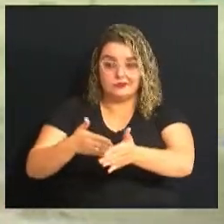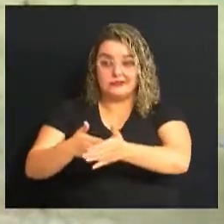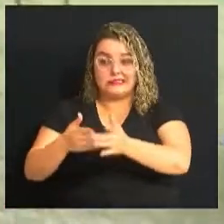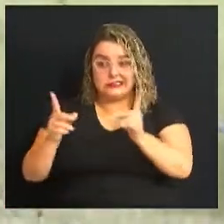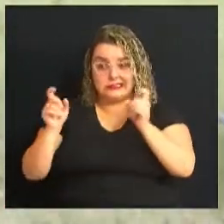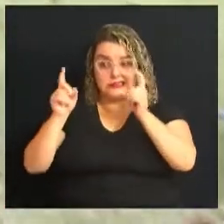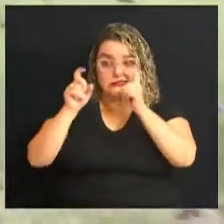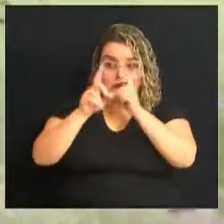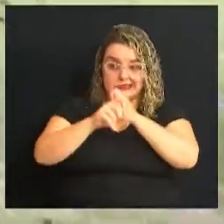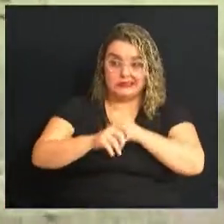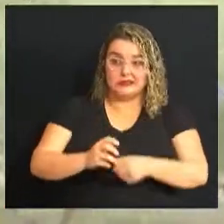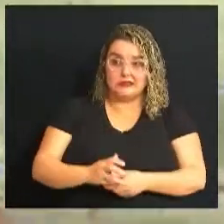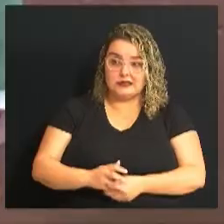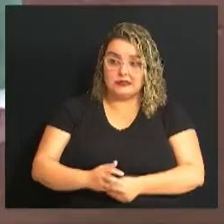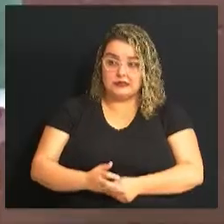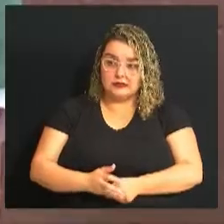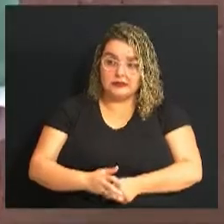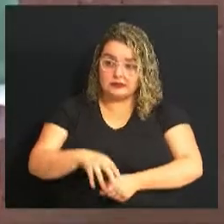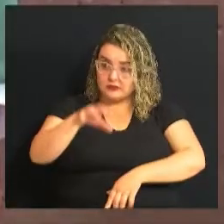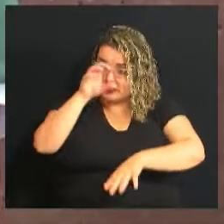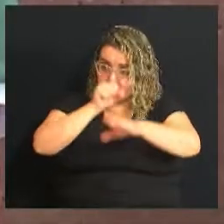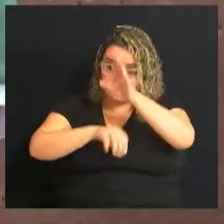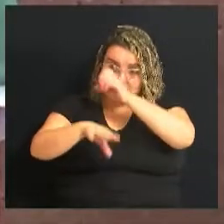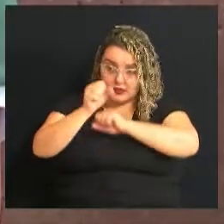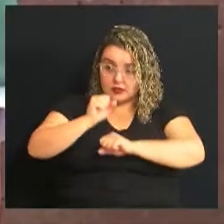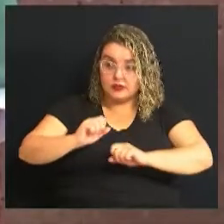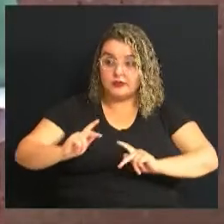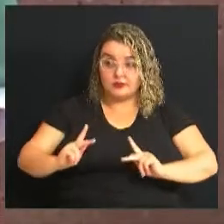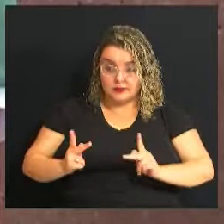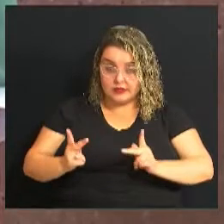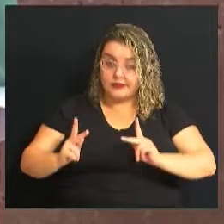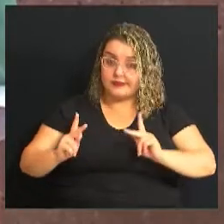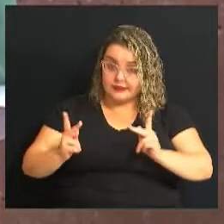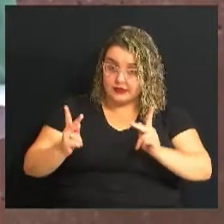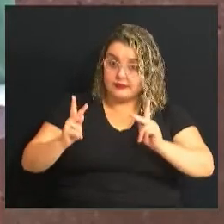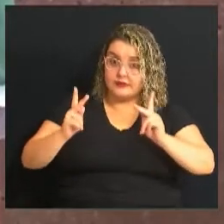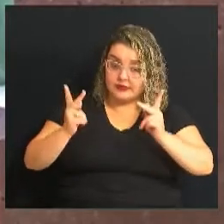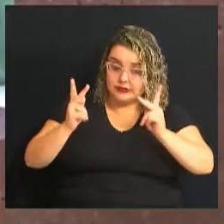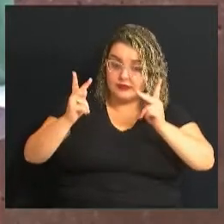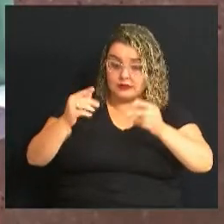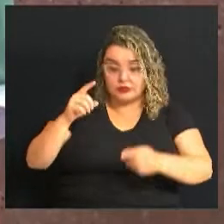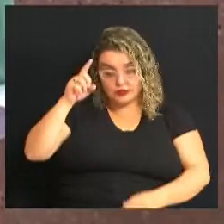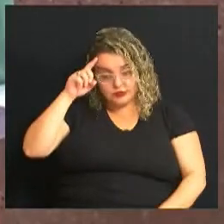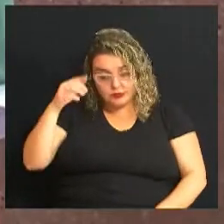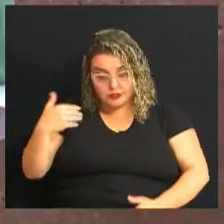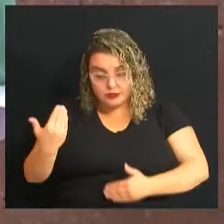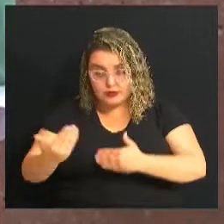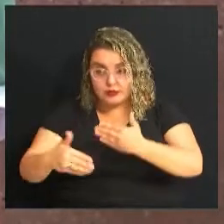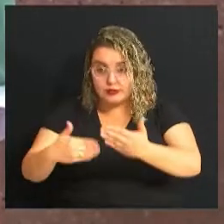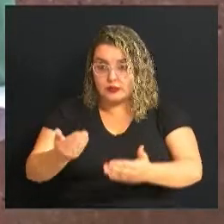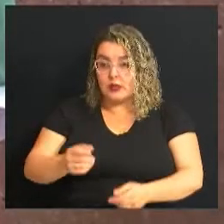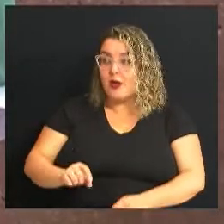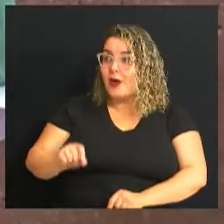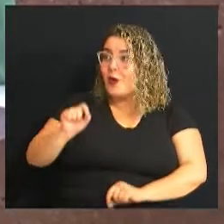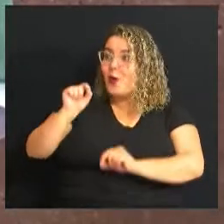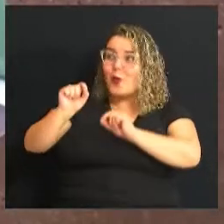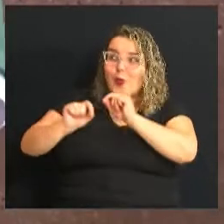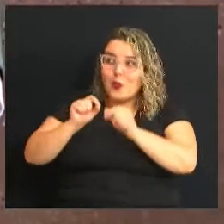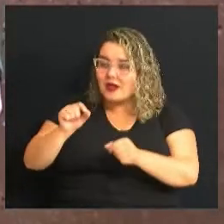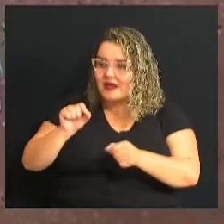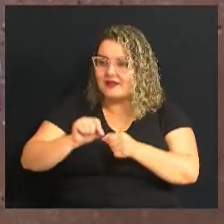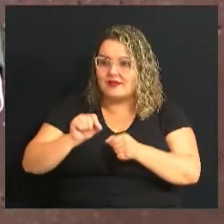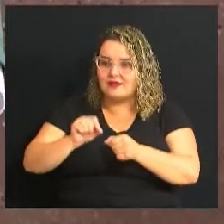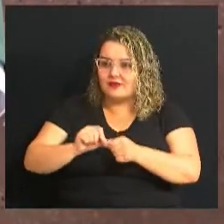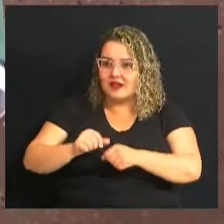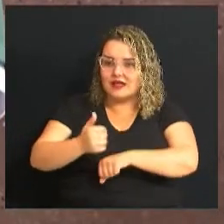entendeu? E vencendo cada dia por vez. O que faz exatamente um